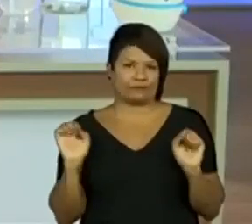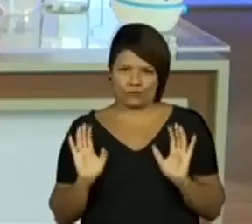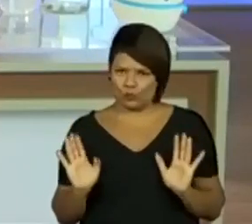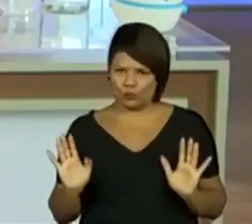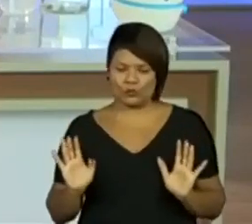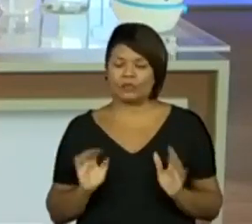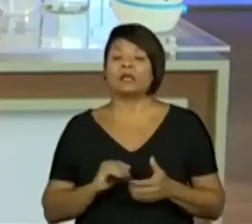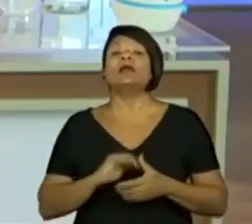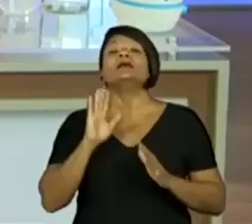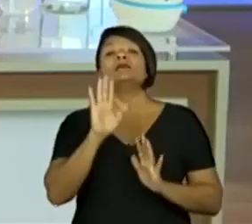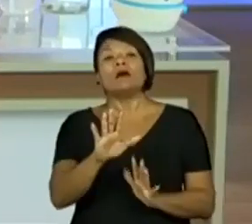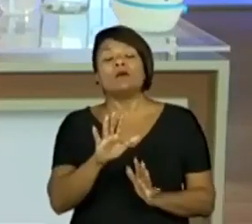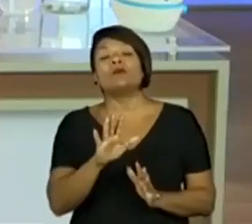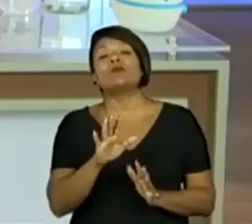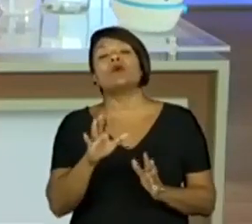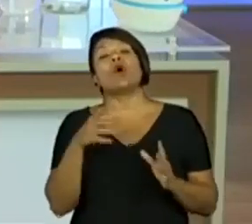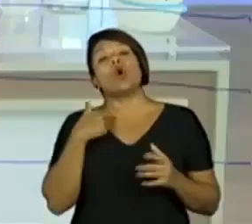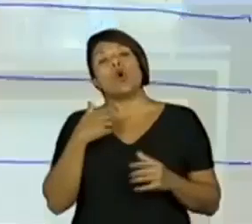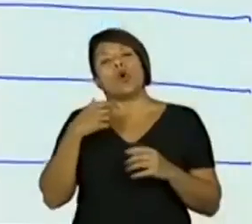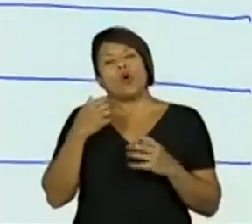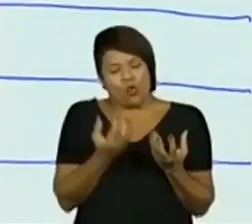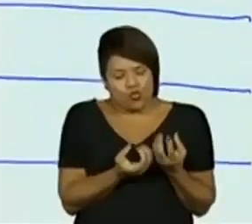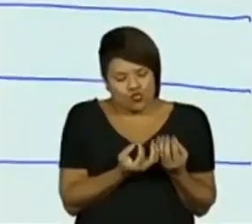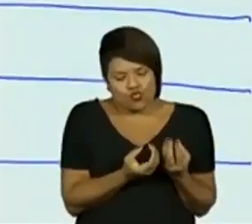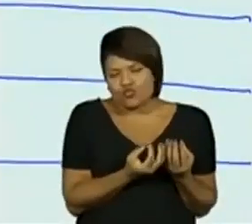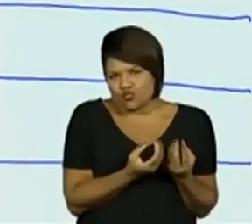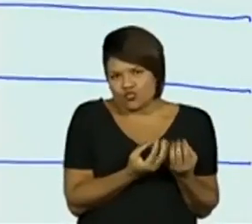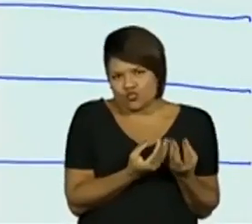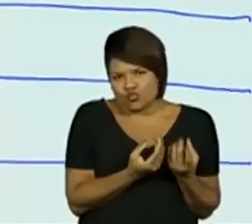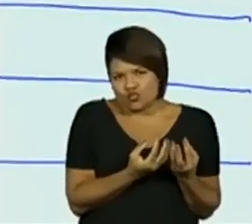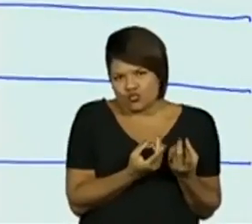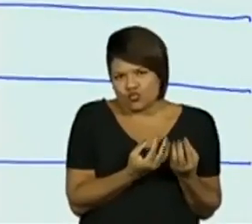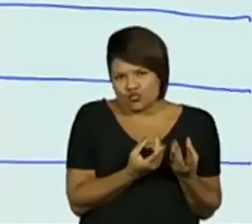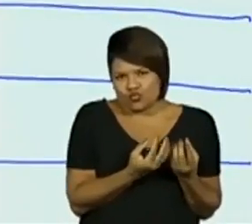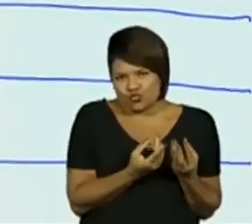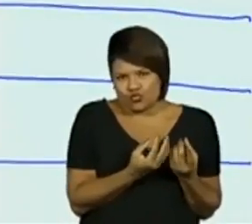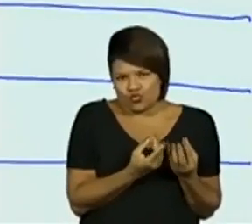Então, o cozimento dos alimentos